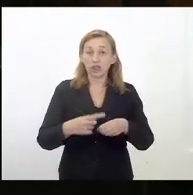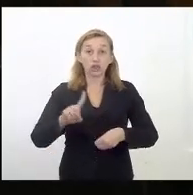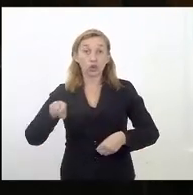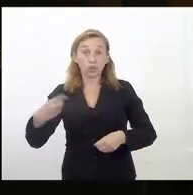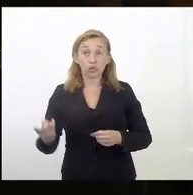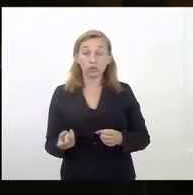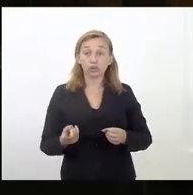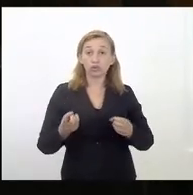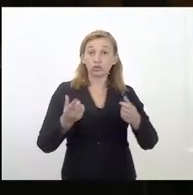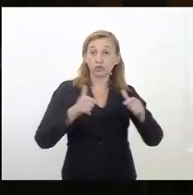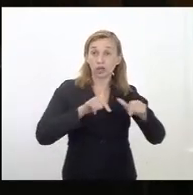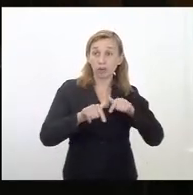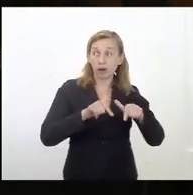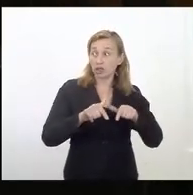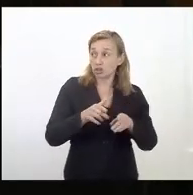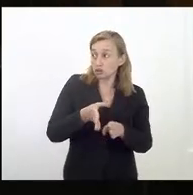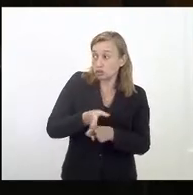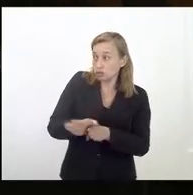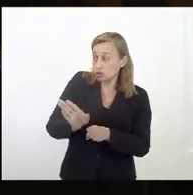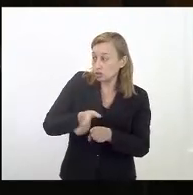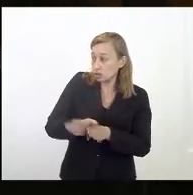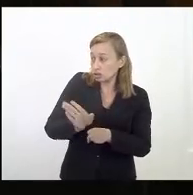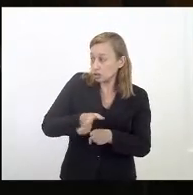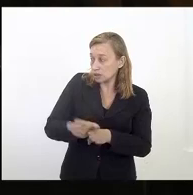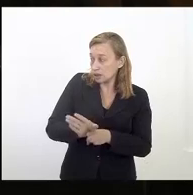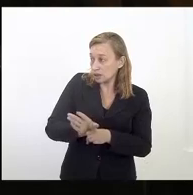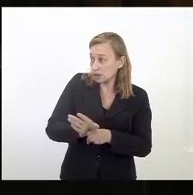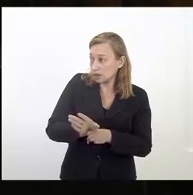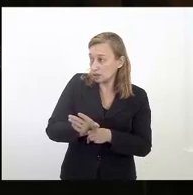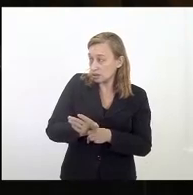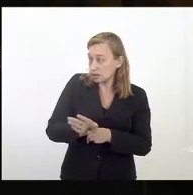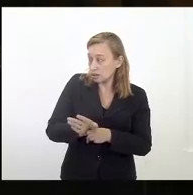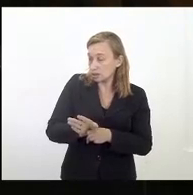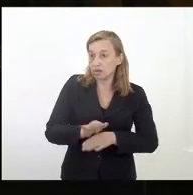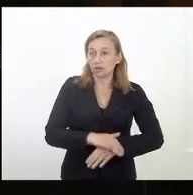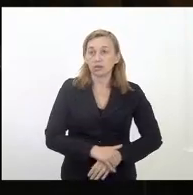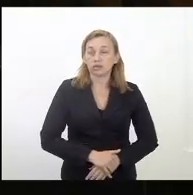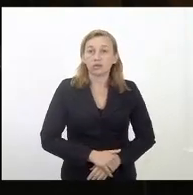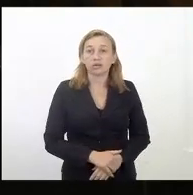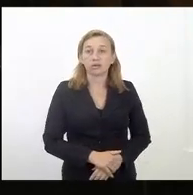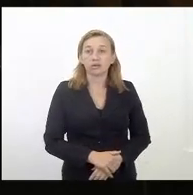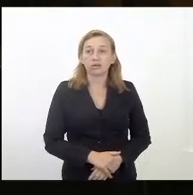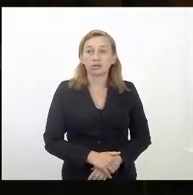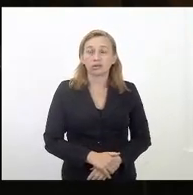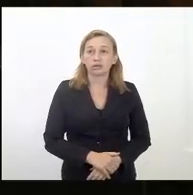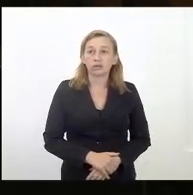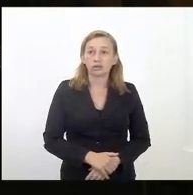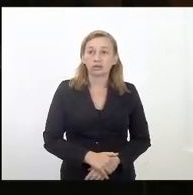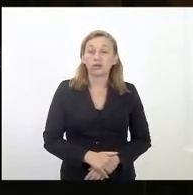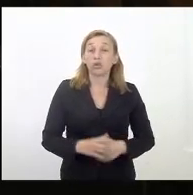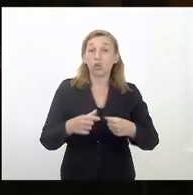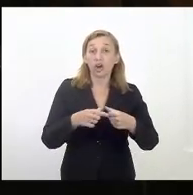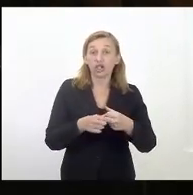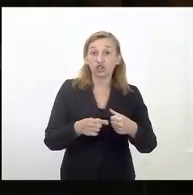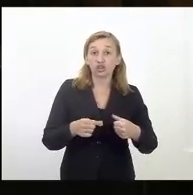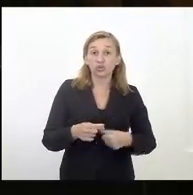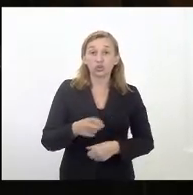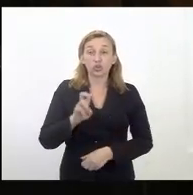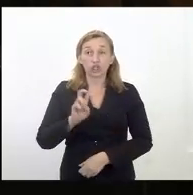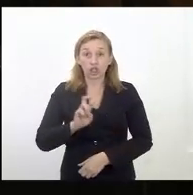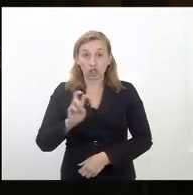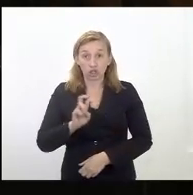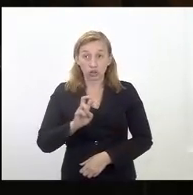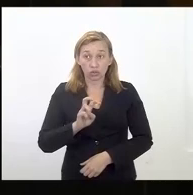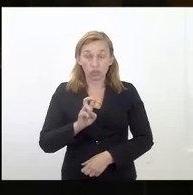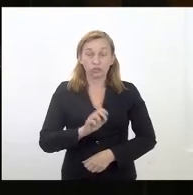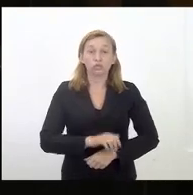função de orientar agora eu observei atentamente conheço a letra da lei o artigo 5º do estatuto Geral